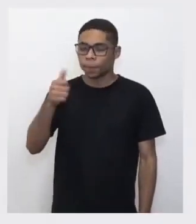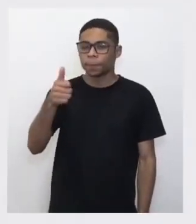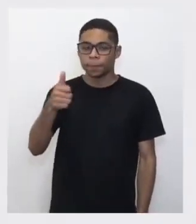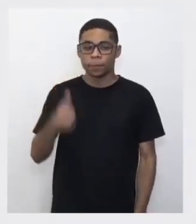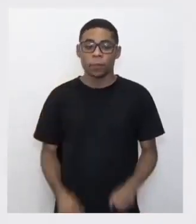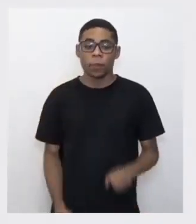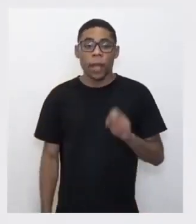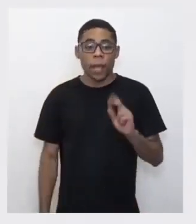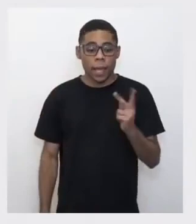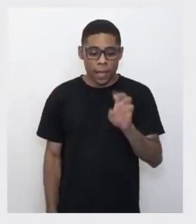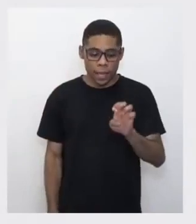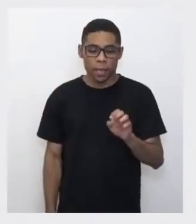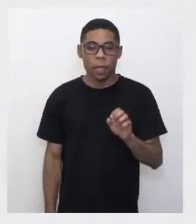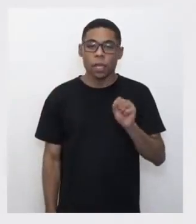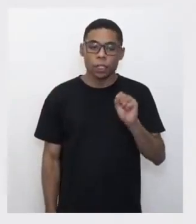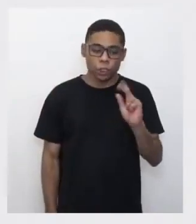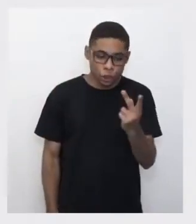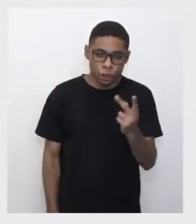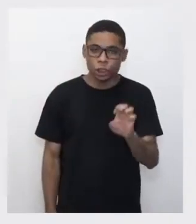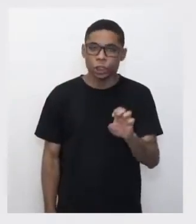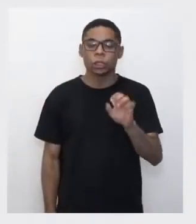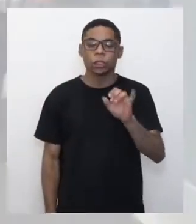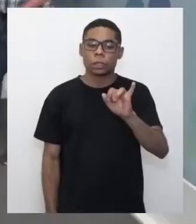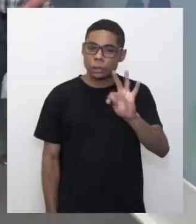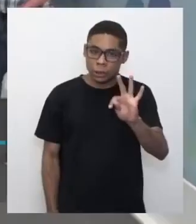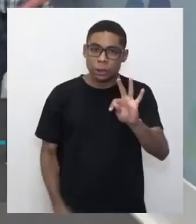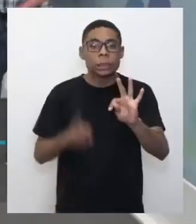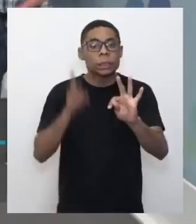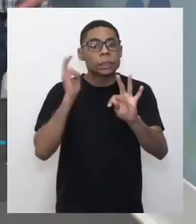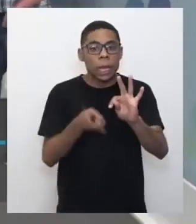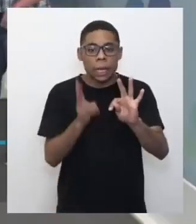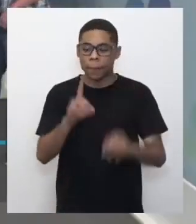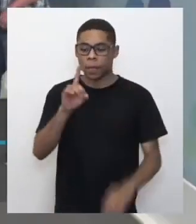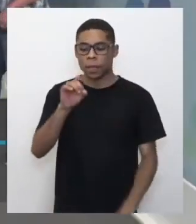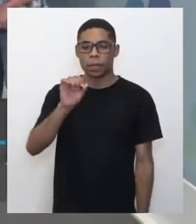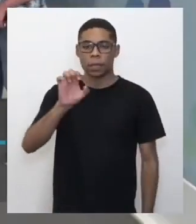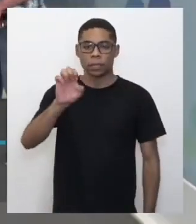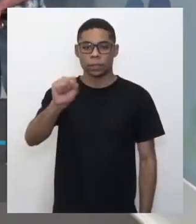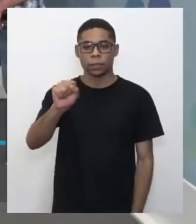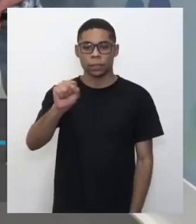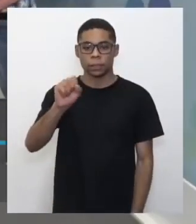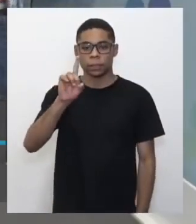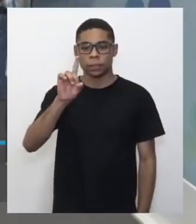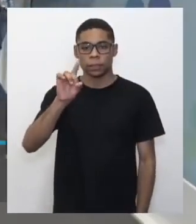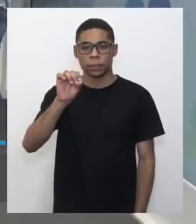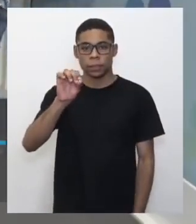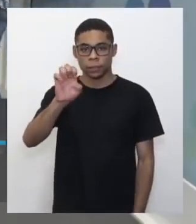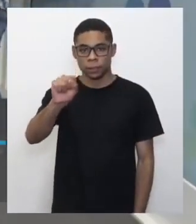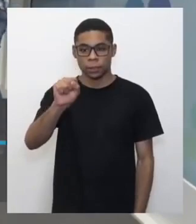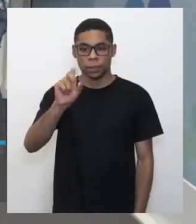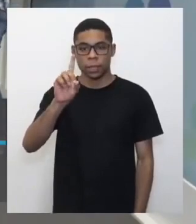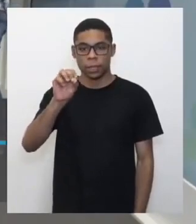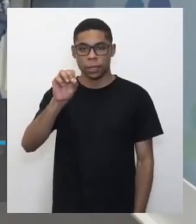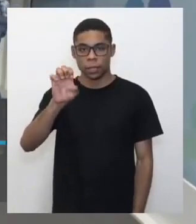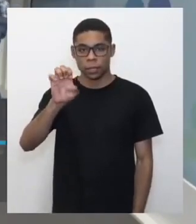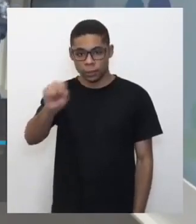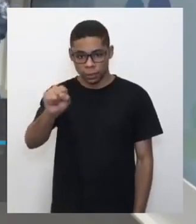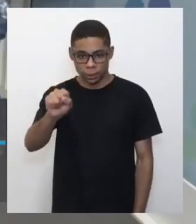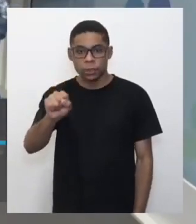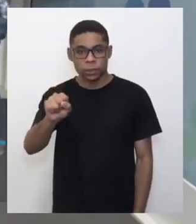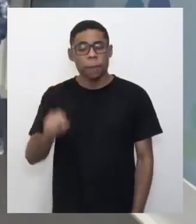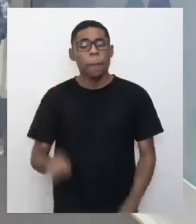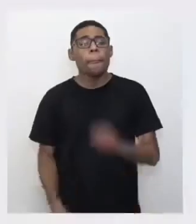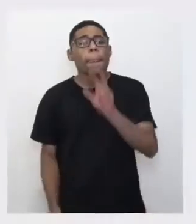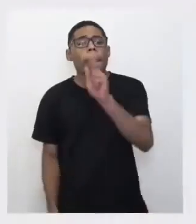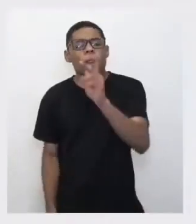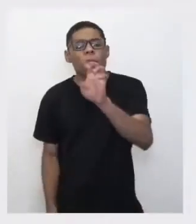does. Does he speaks English? E aí, tá certo? Mas já tem um S ali no does. Já tem o S aqui, né? Ó. Então,